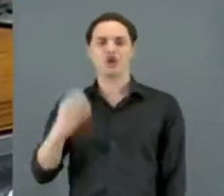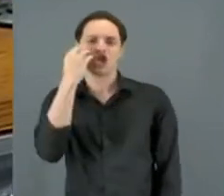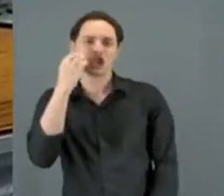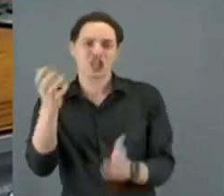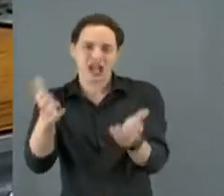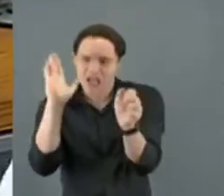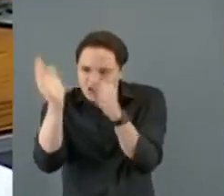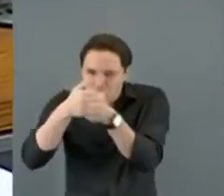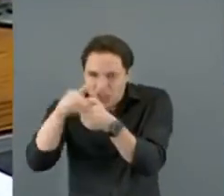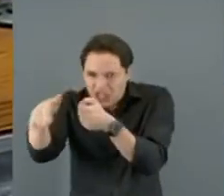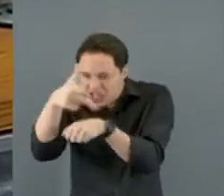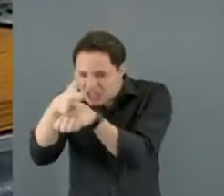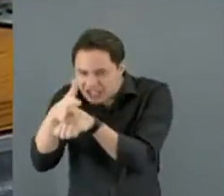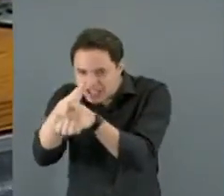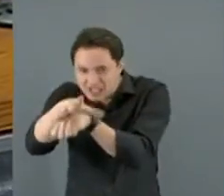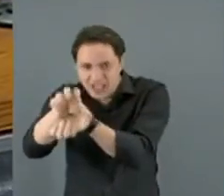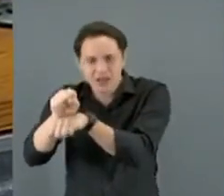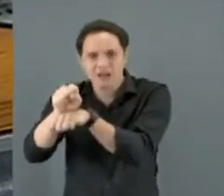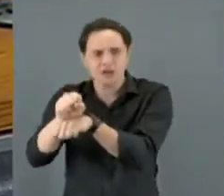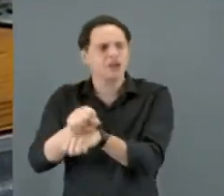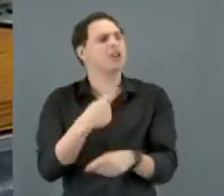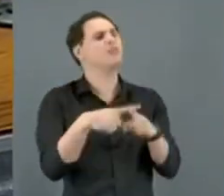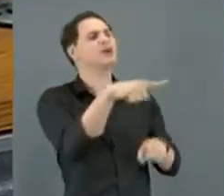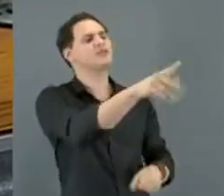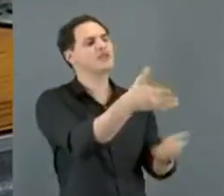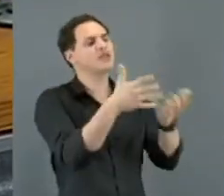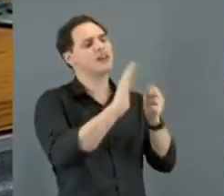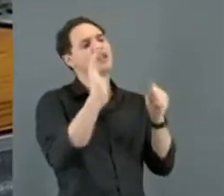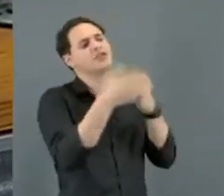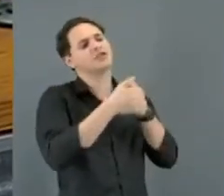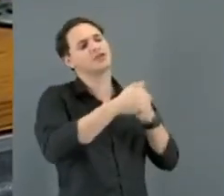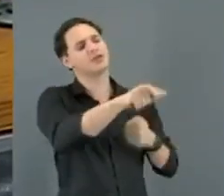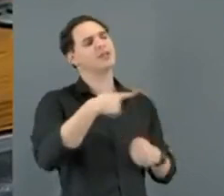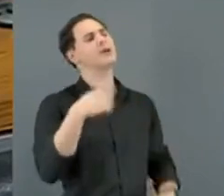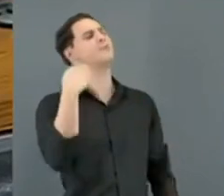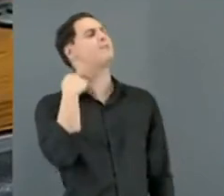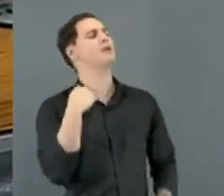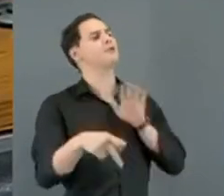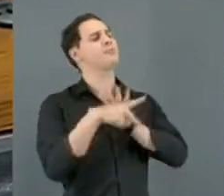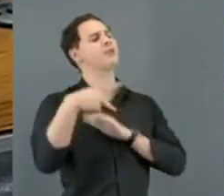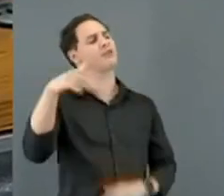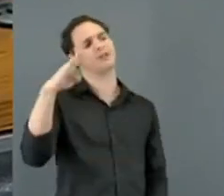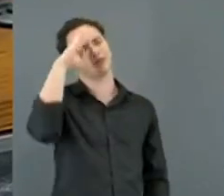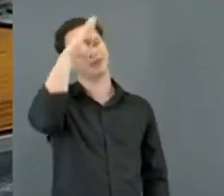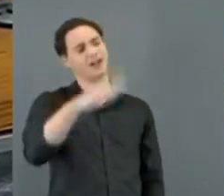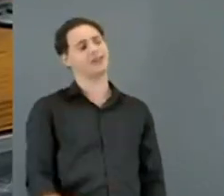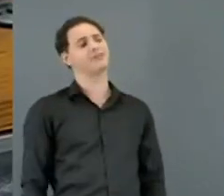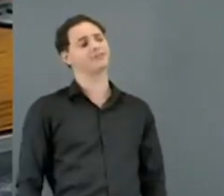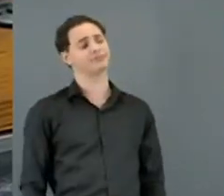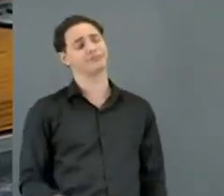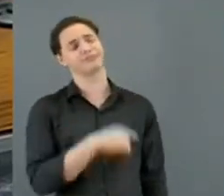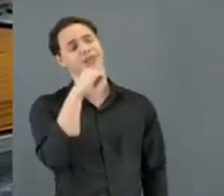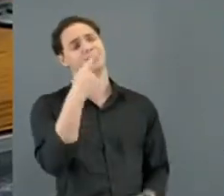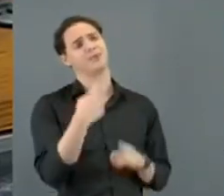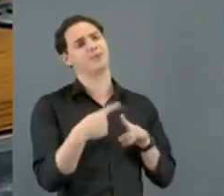que estavam lá no Ministério da Justiça. E por que que vocês querem esconder o que está por trás das contas do Bolsonaro? Por quê? Por que que